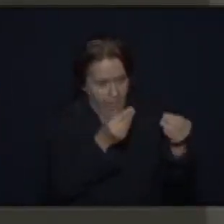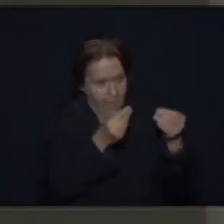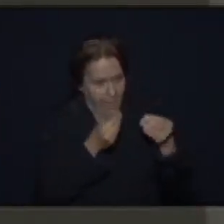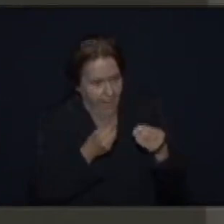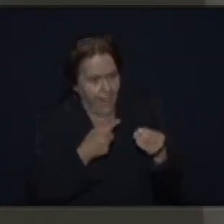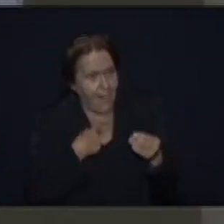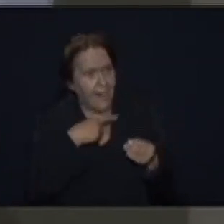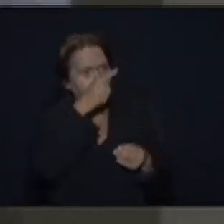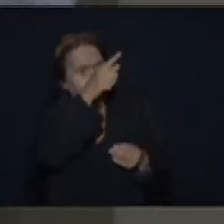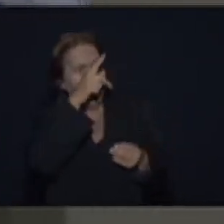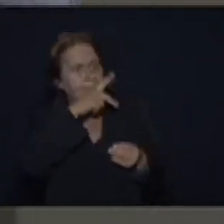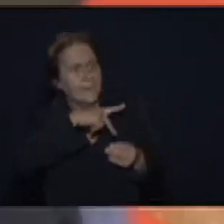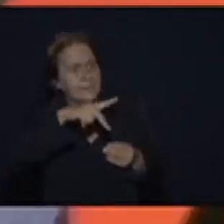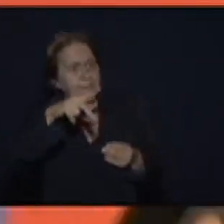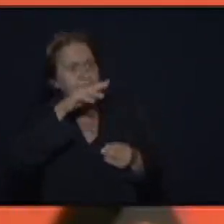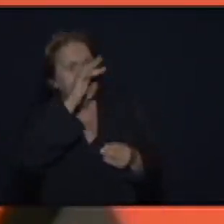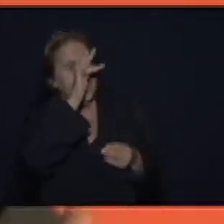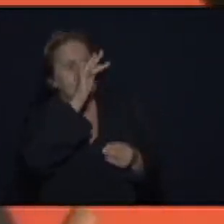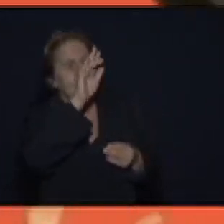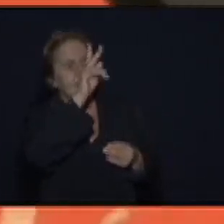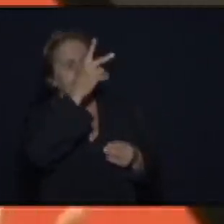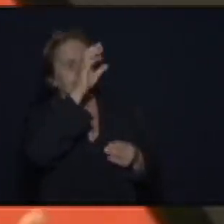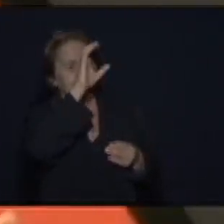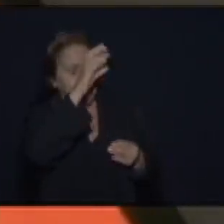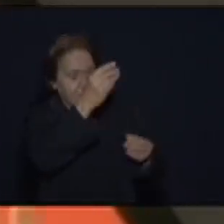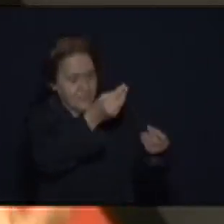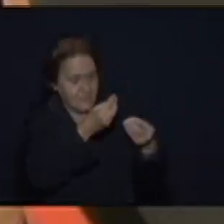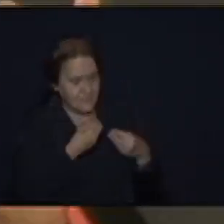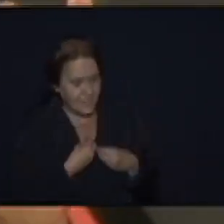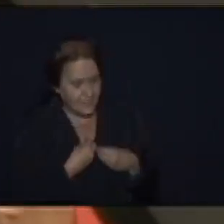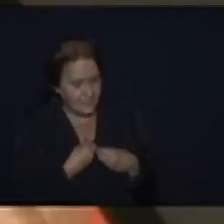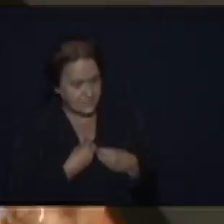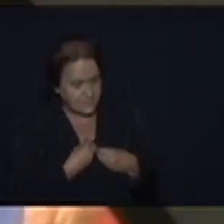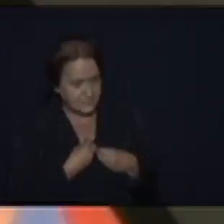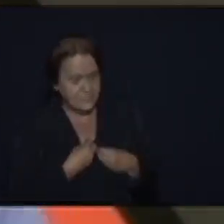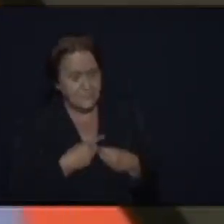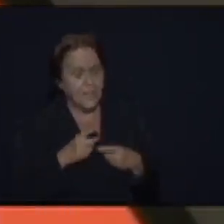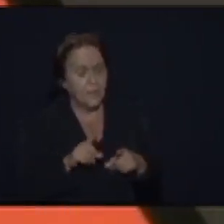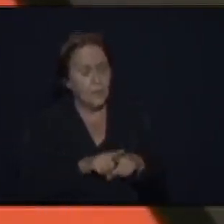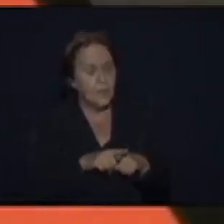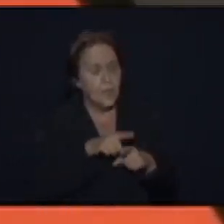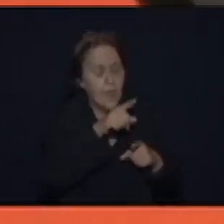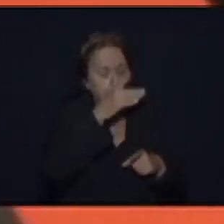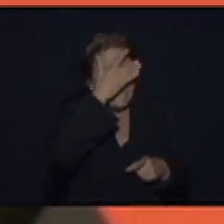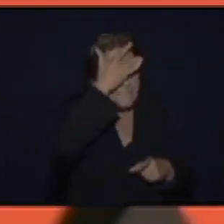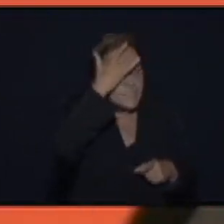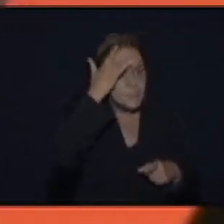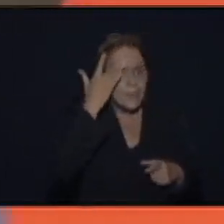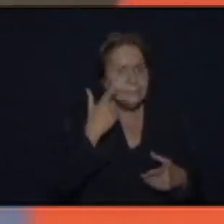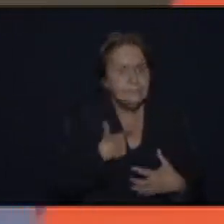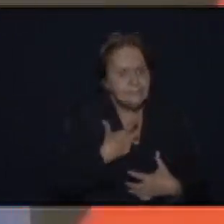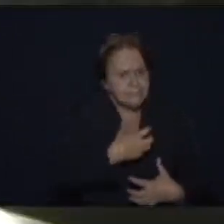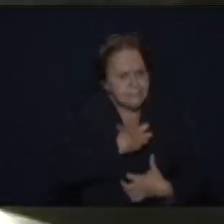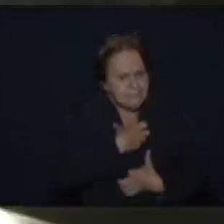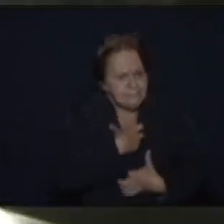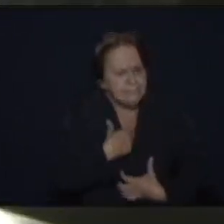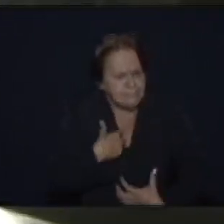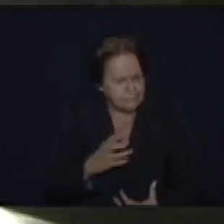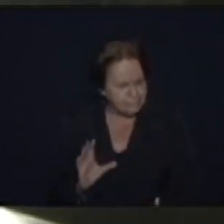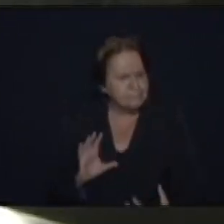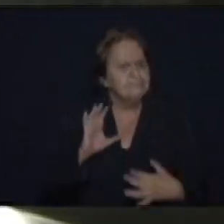Aquilo é isso portanto uma das coisas fundamentais na mudança transformadora é você engajar as pessoas que as pessoas que se sentir